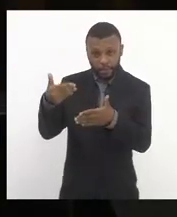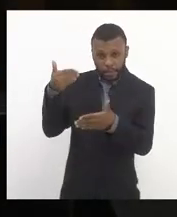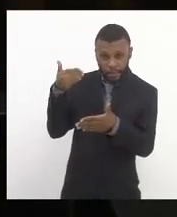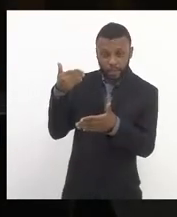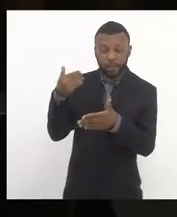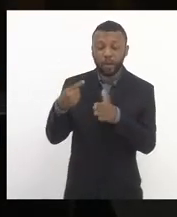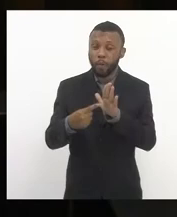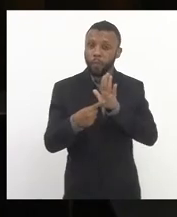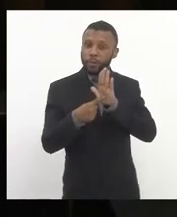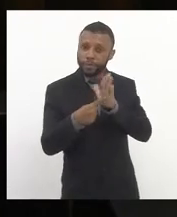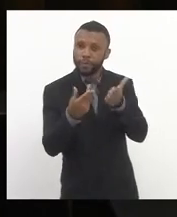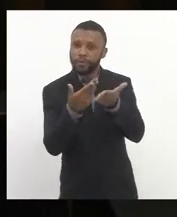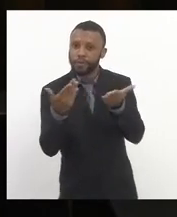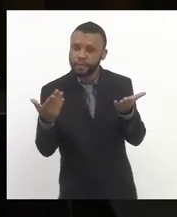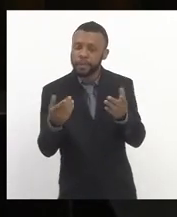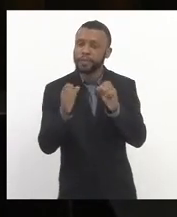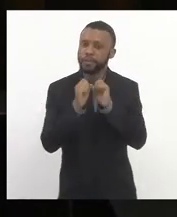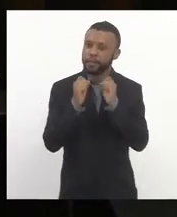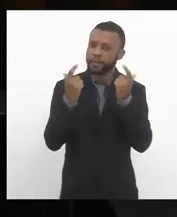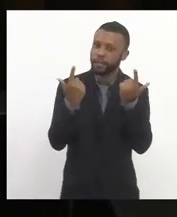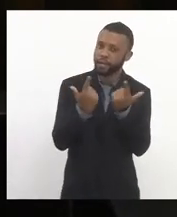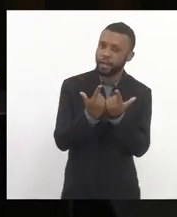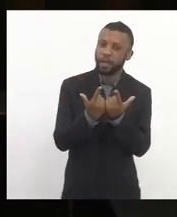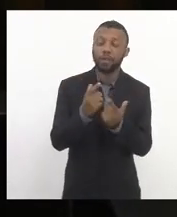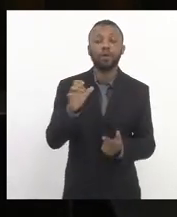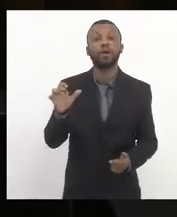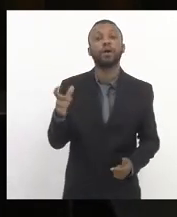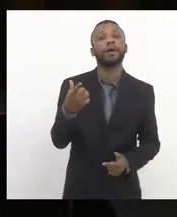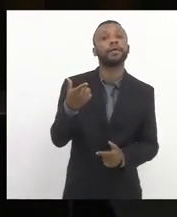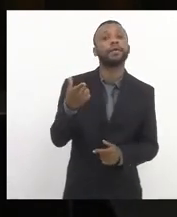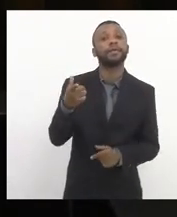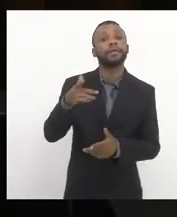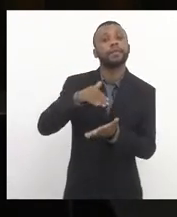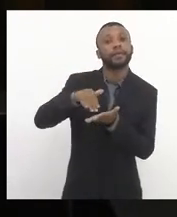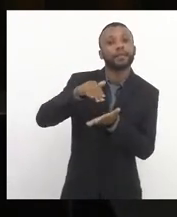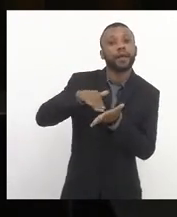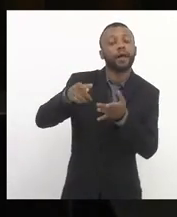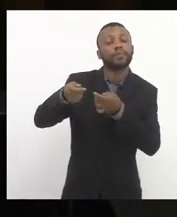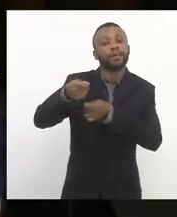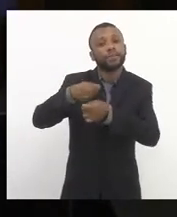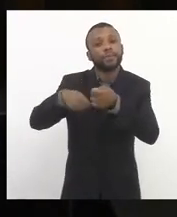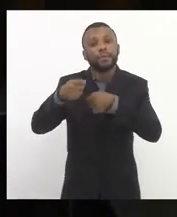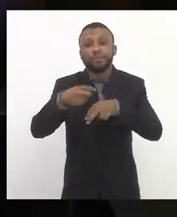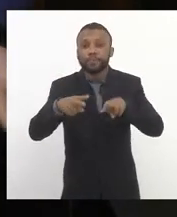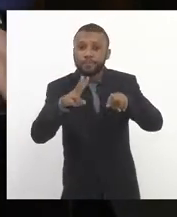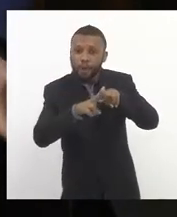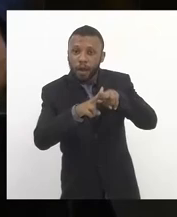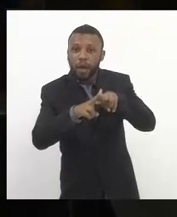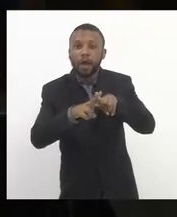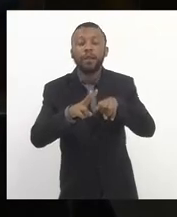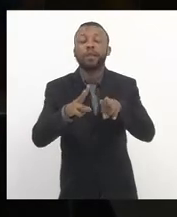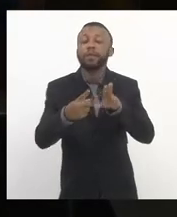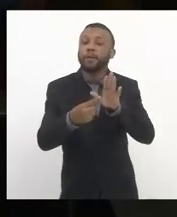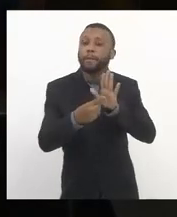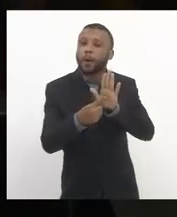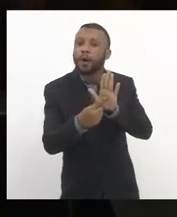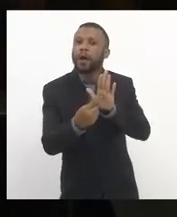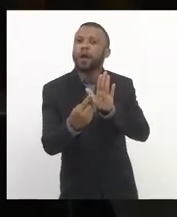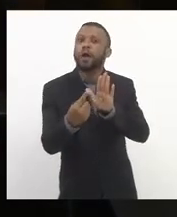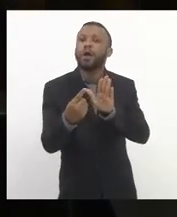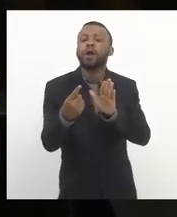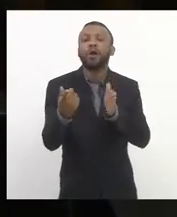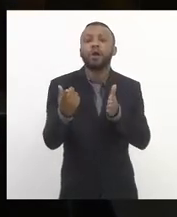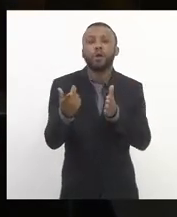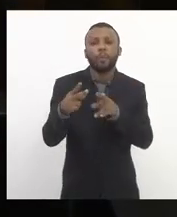casa o que o ex-secretário de administração penitenciária praticava em nome do governo